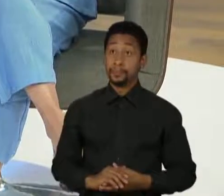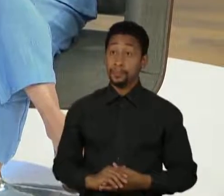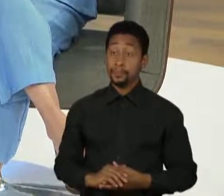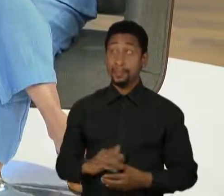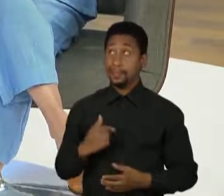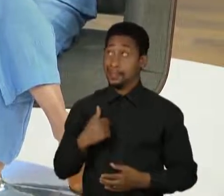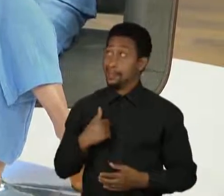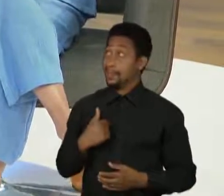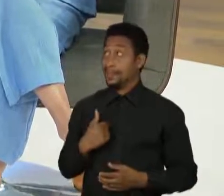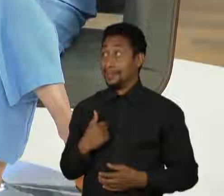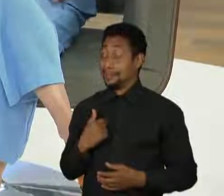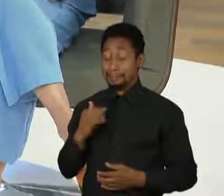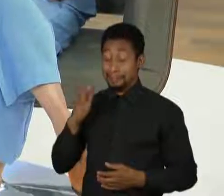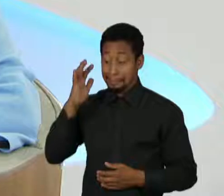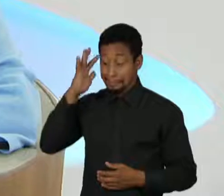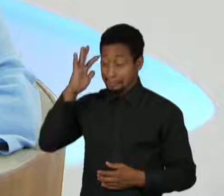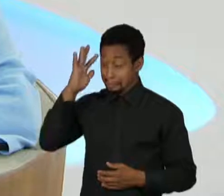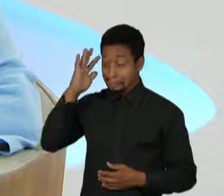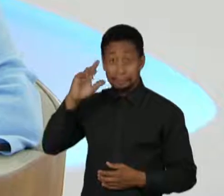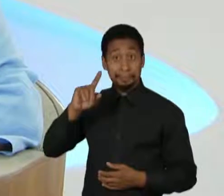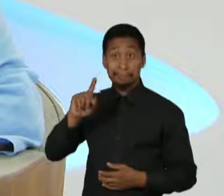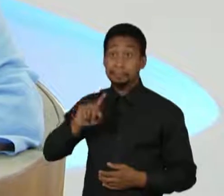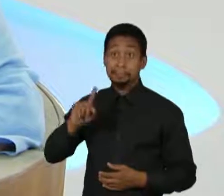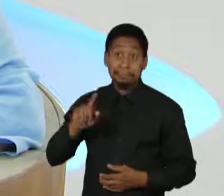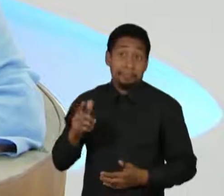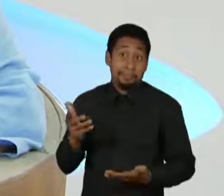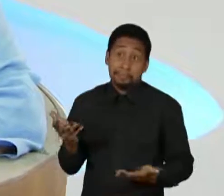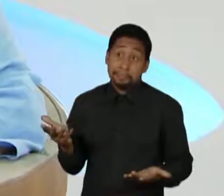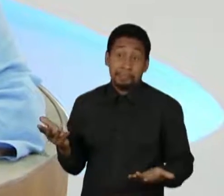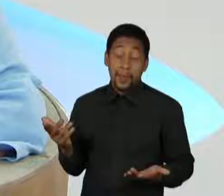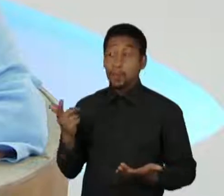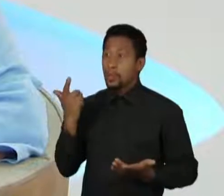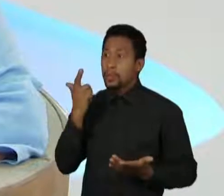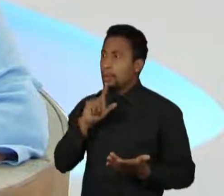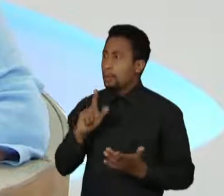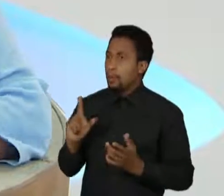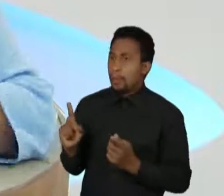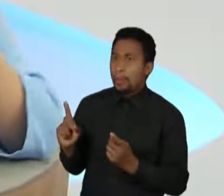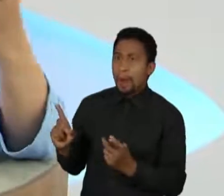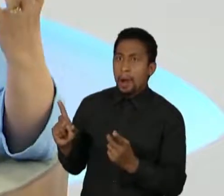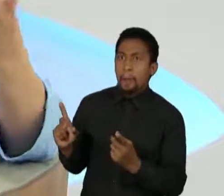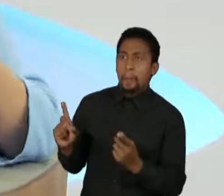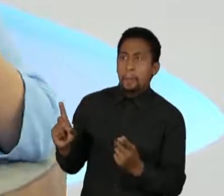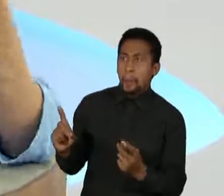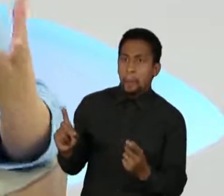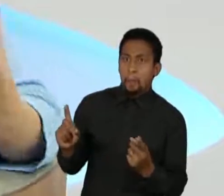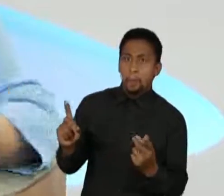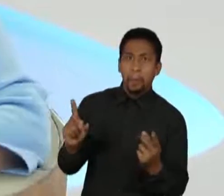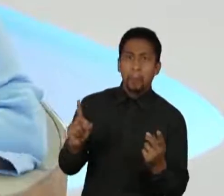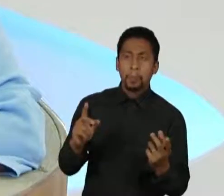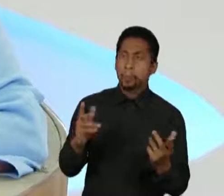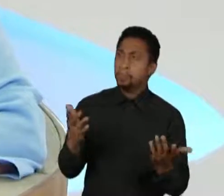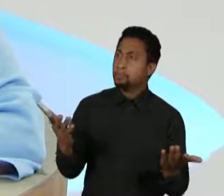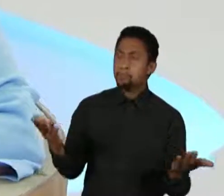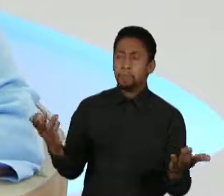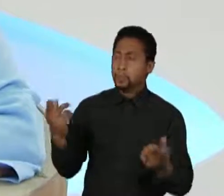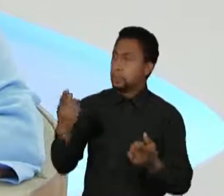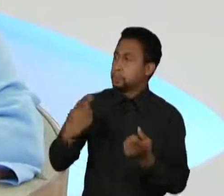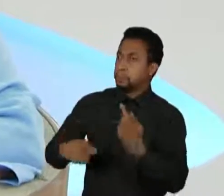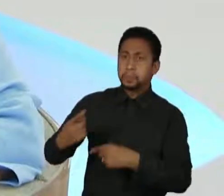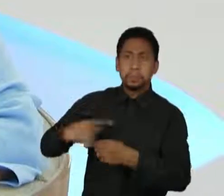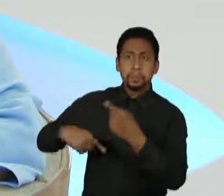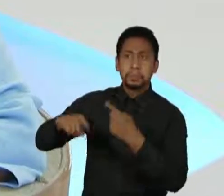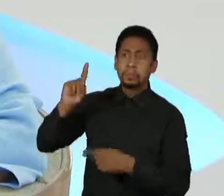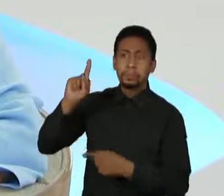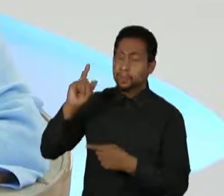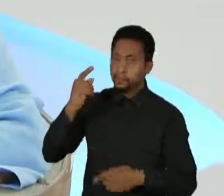imaginei Não imaginei que que ia que ia tomar essa proporção né eu